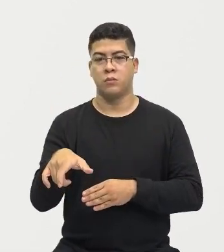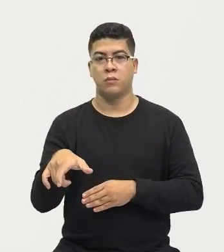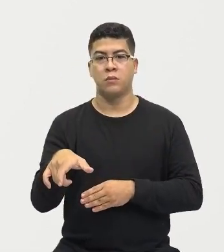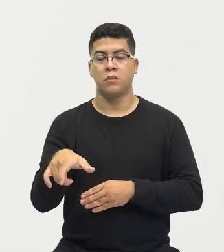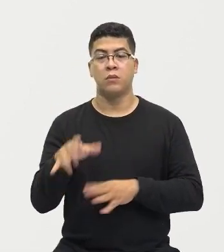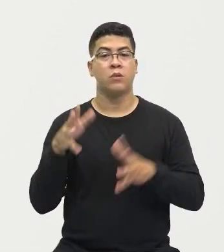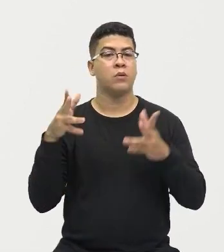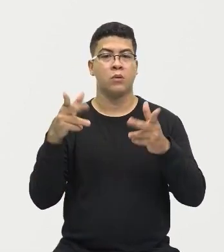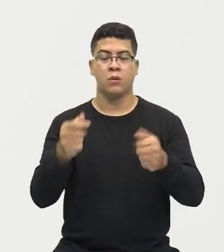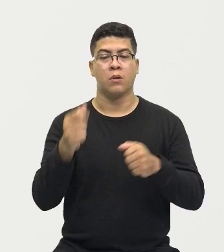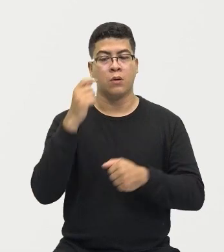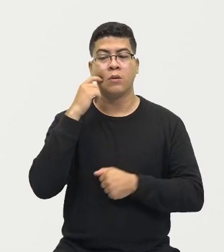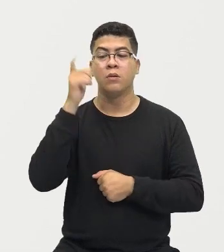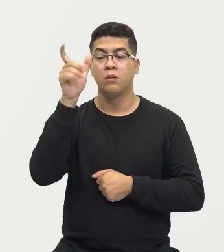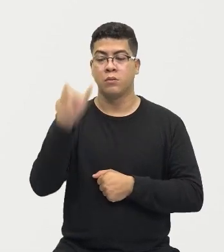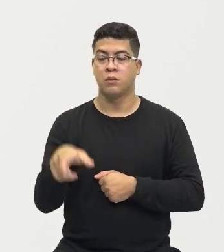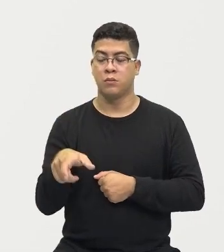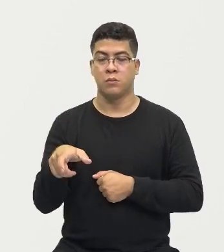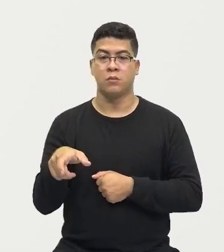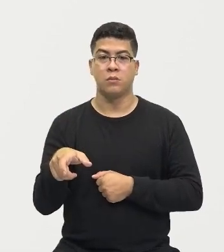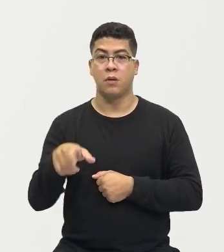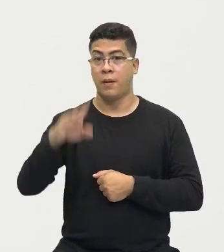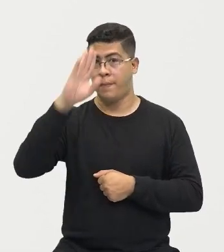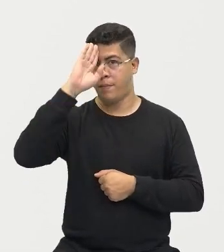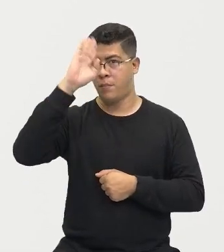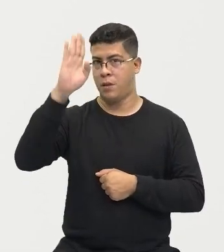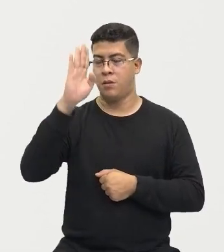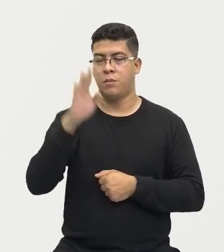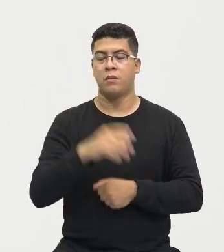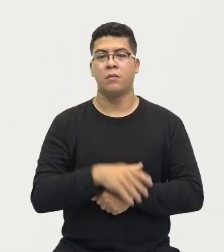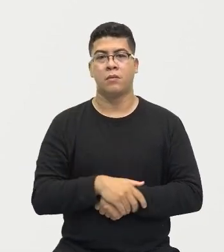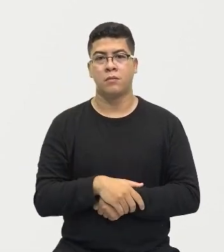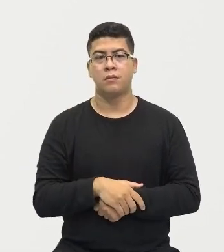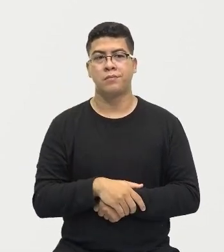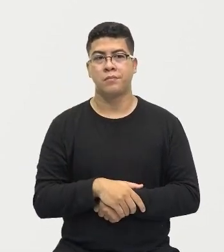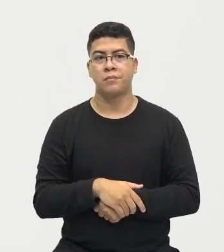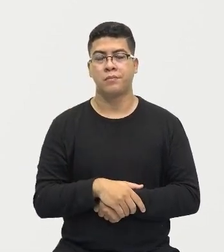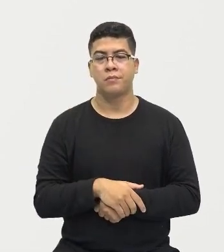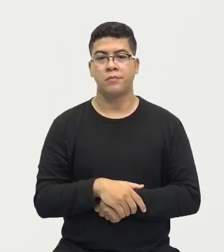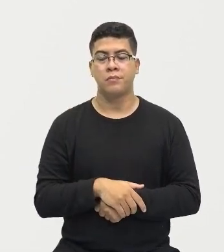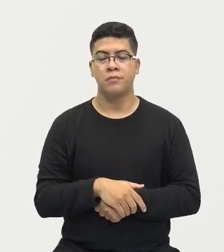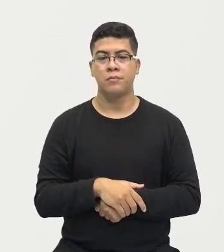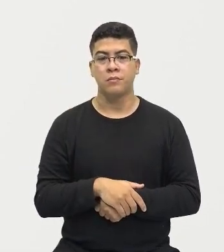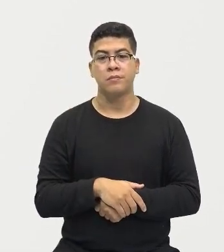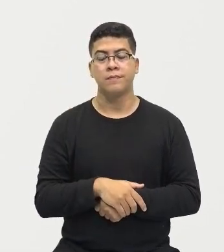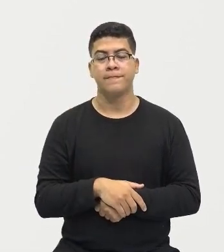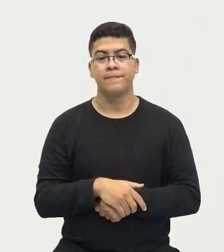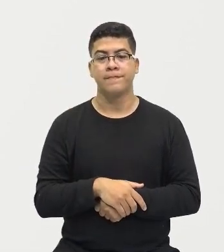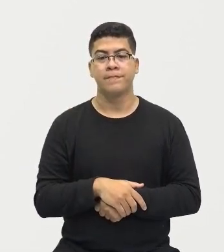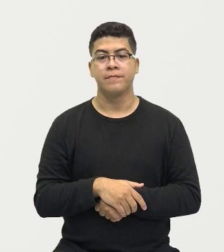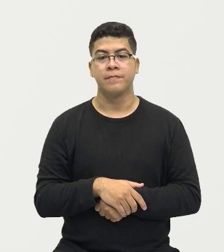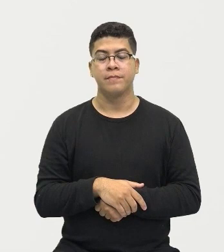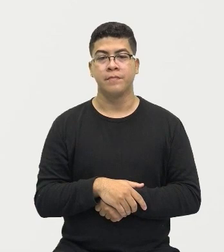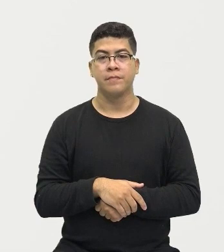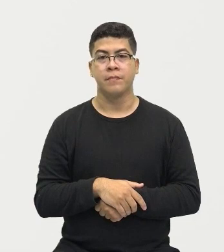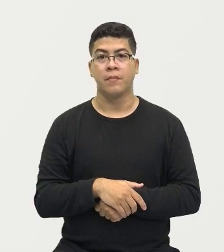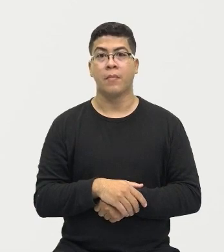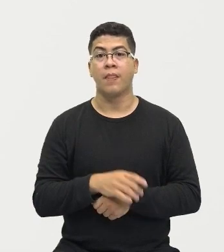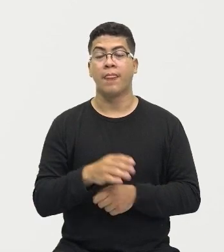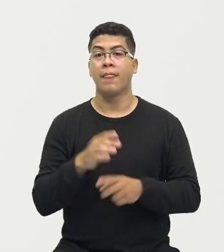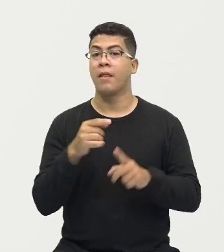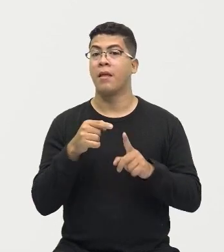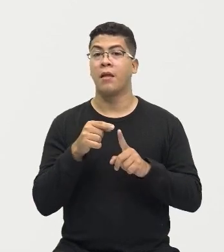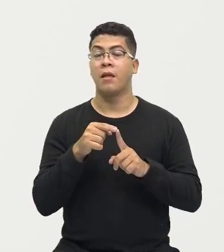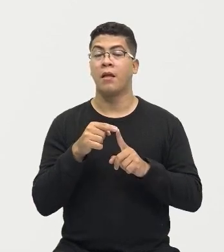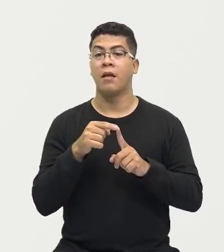que é um sujeito, que ela está ligada aqui à oração principal. Pareceu-me, ok? Então ela está indicando ali que ela é